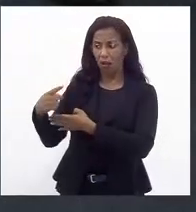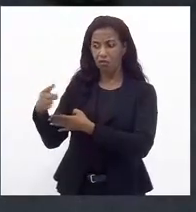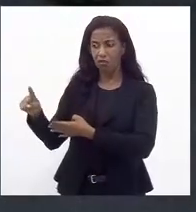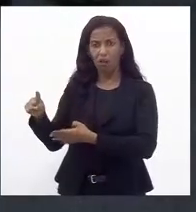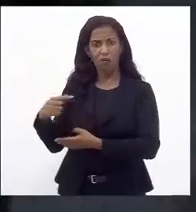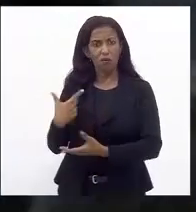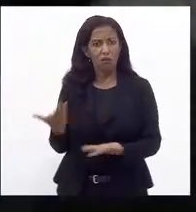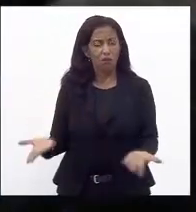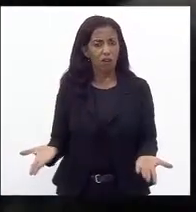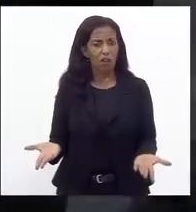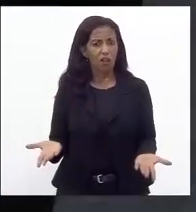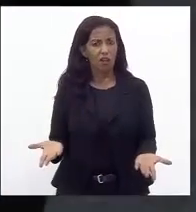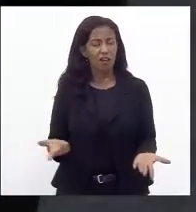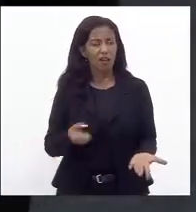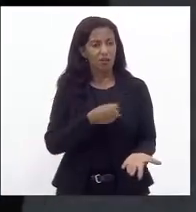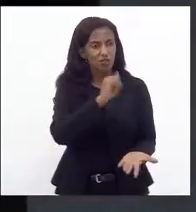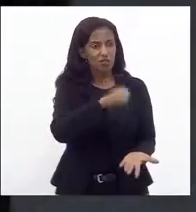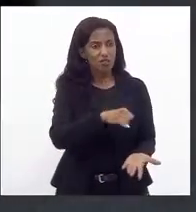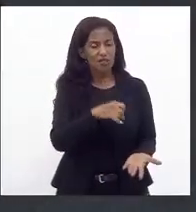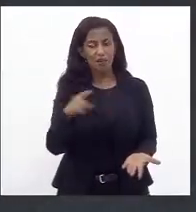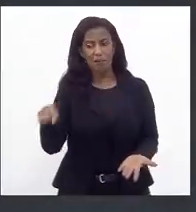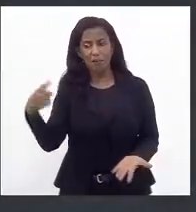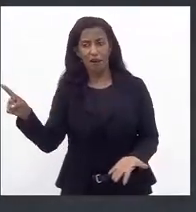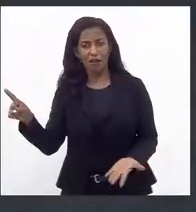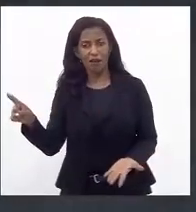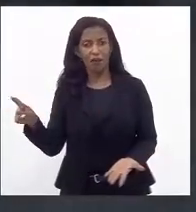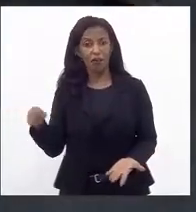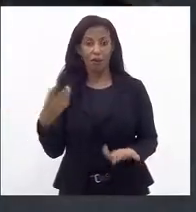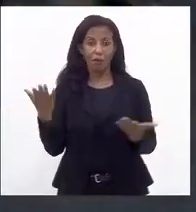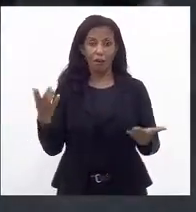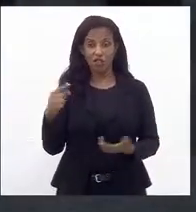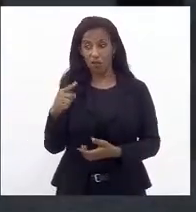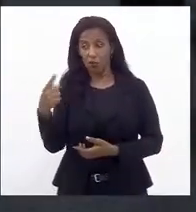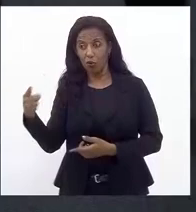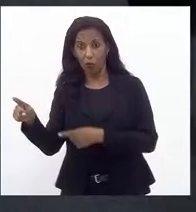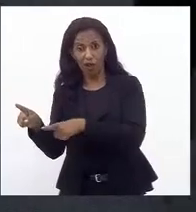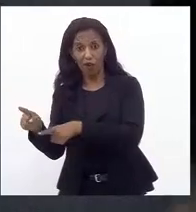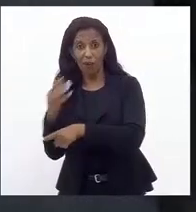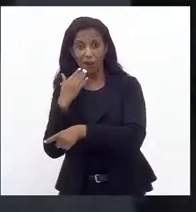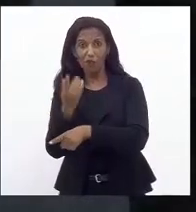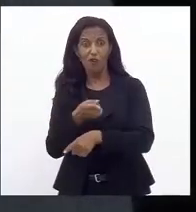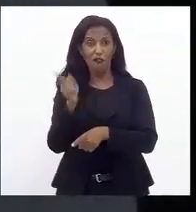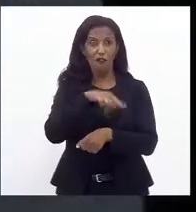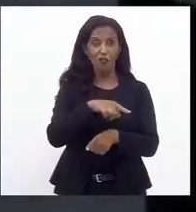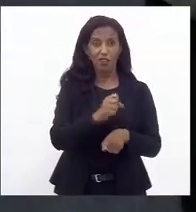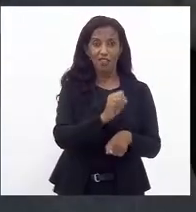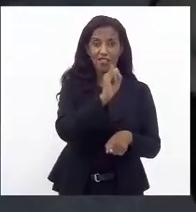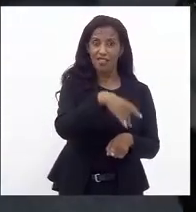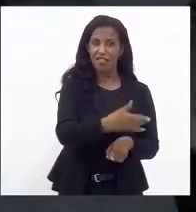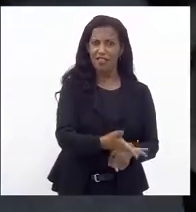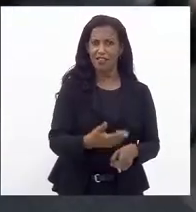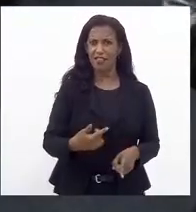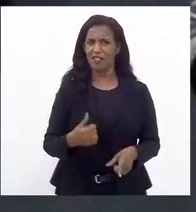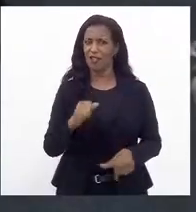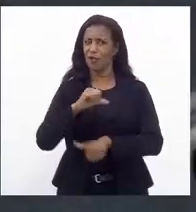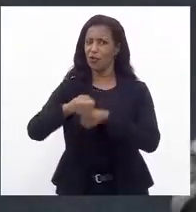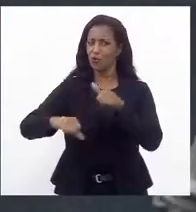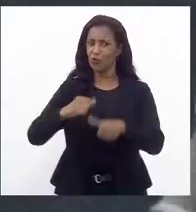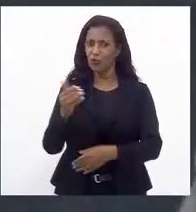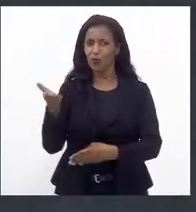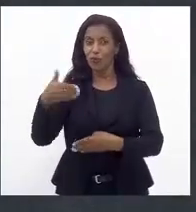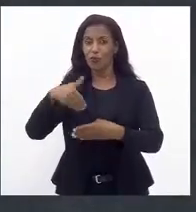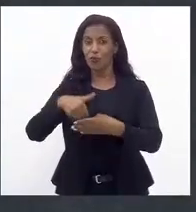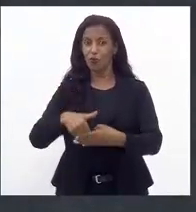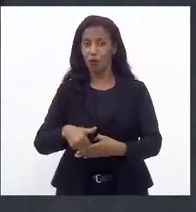tem eu mudei o meu voto de 100 para não mas quem votou não pediu para votar sim eu mudo meu